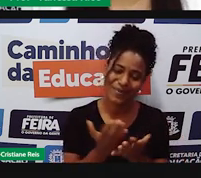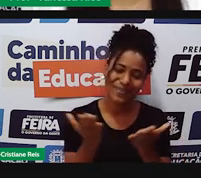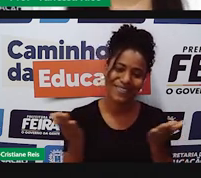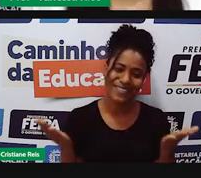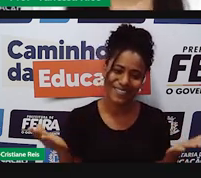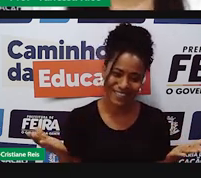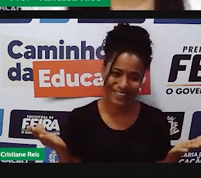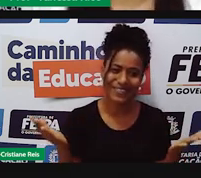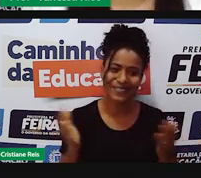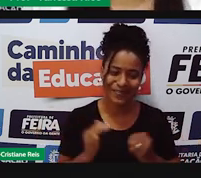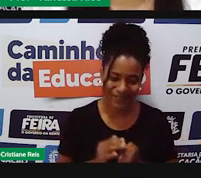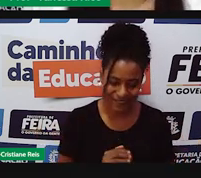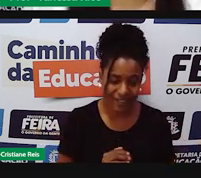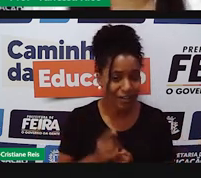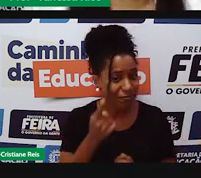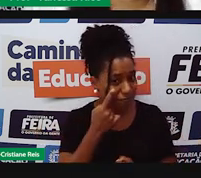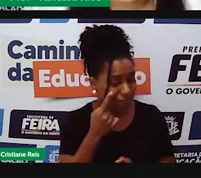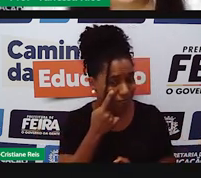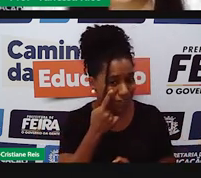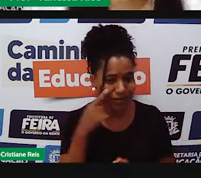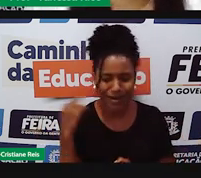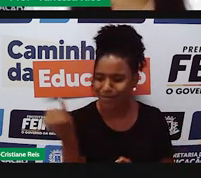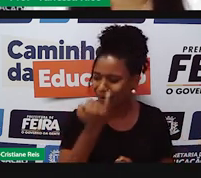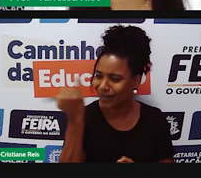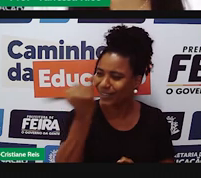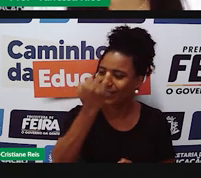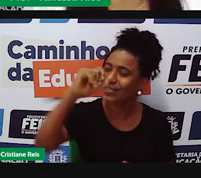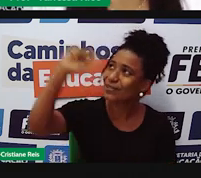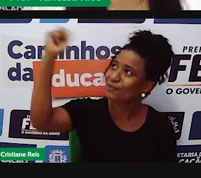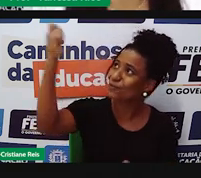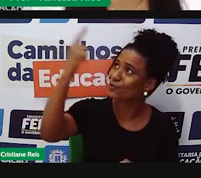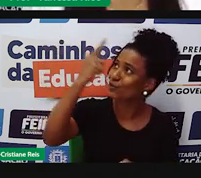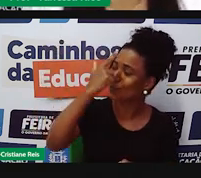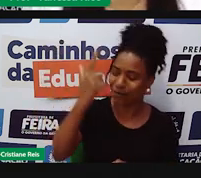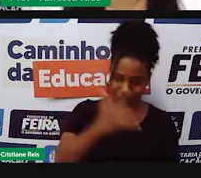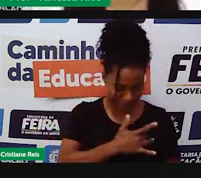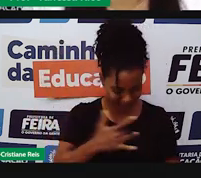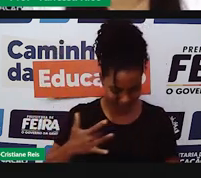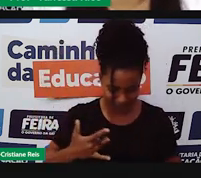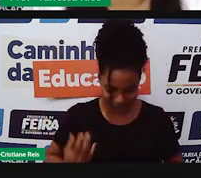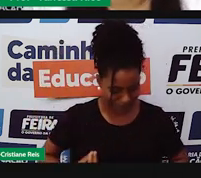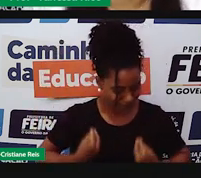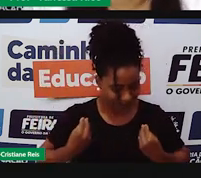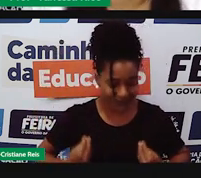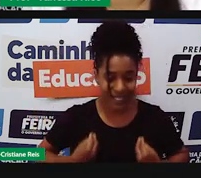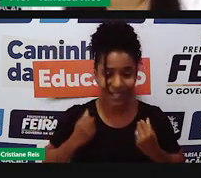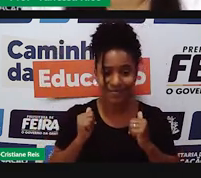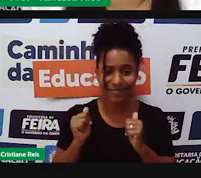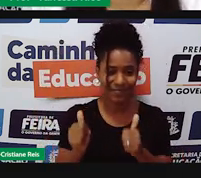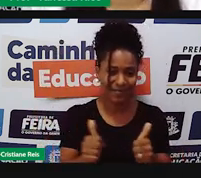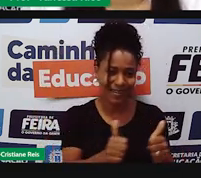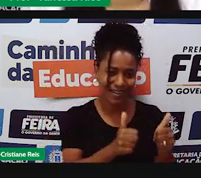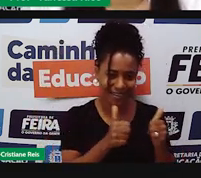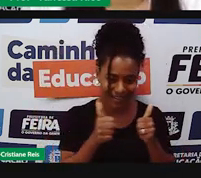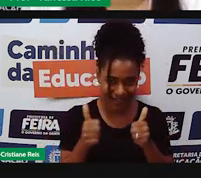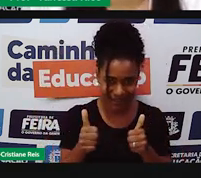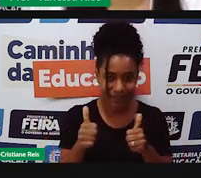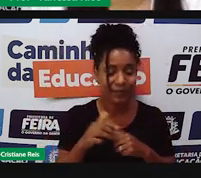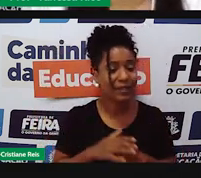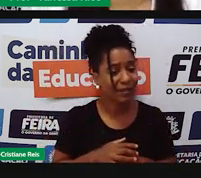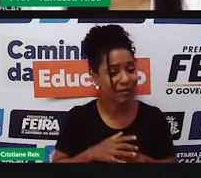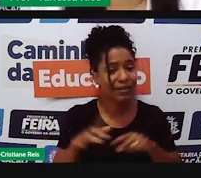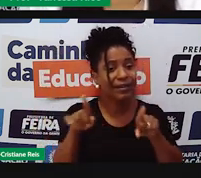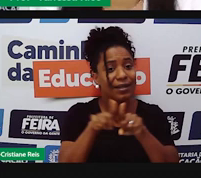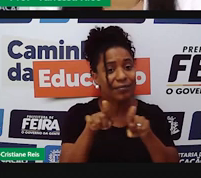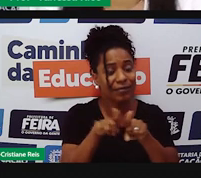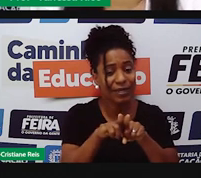Prontinho, turma, né? Vimos aí a importância do sol para a nossa sobrevivência, de como ele influencia a nossa vida e de